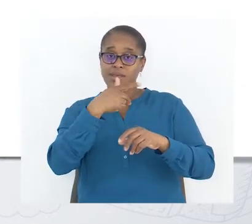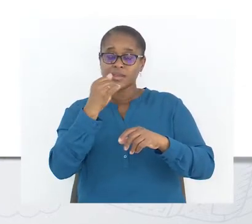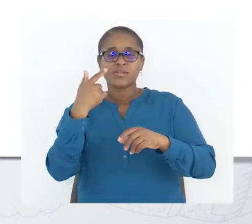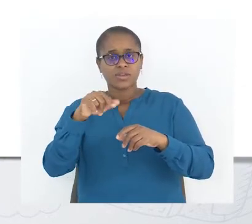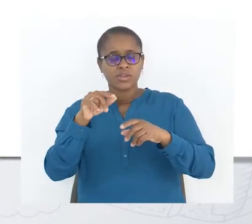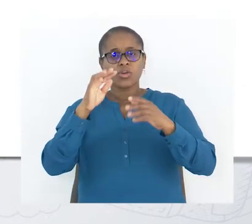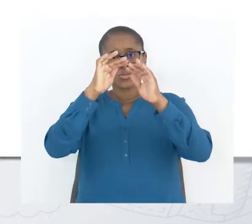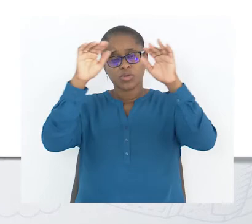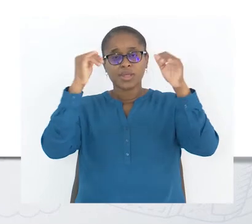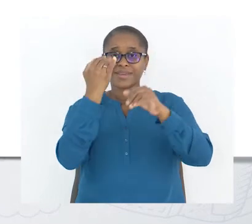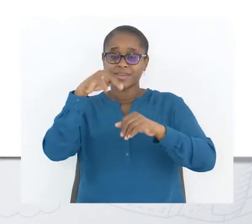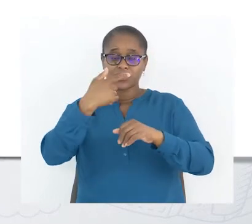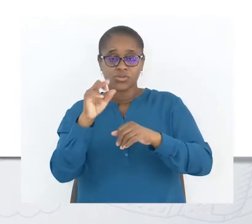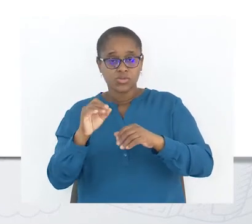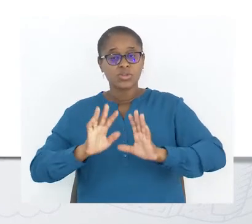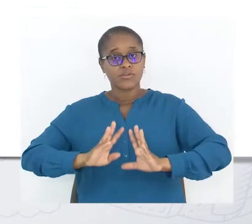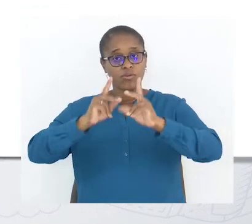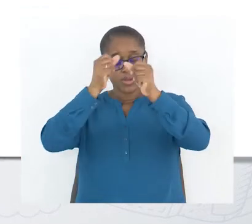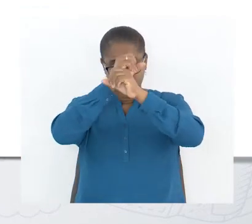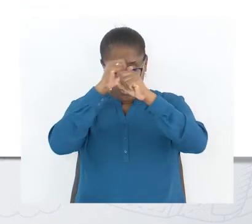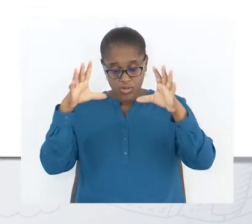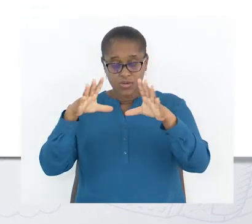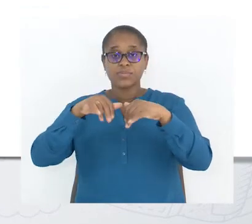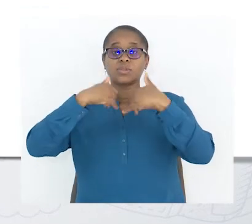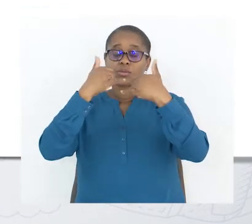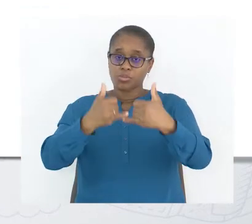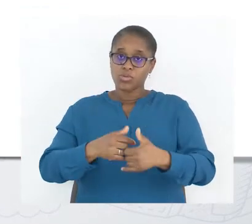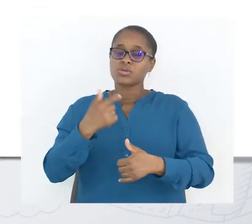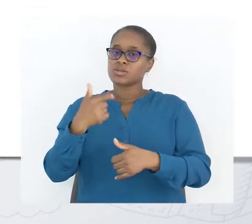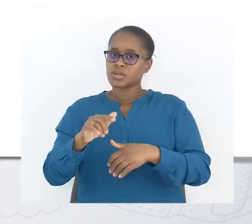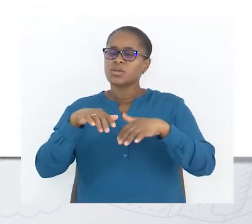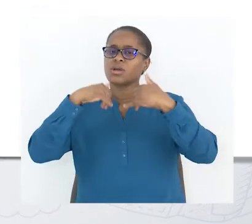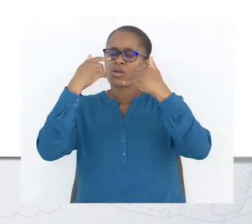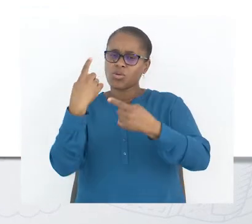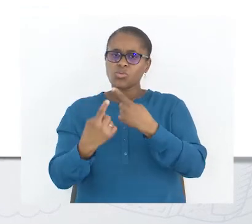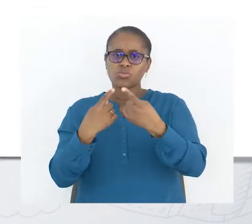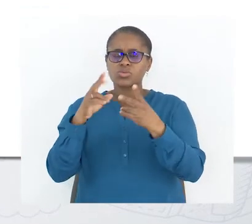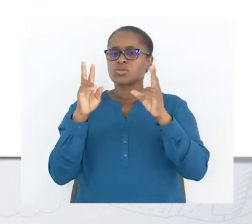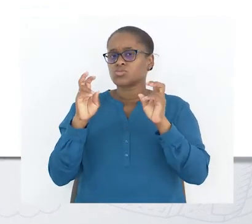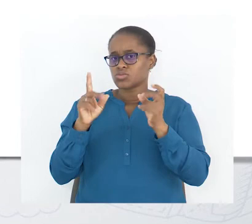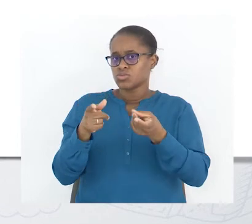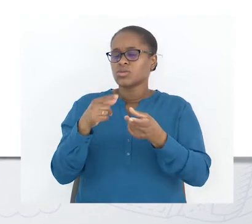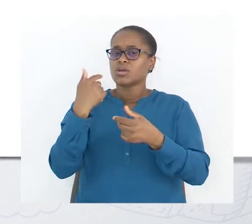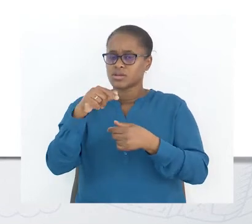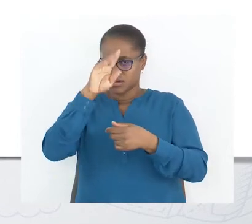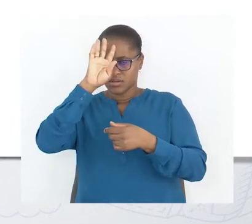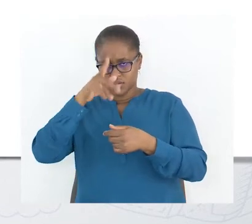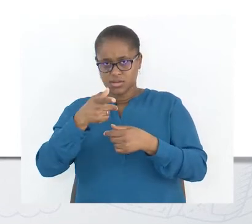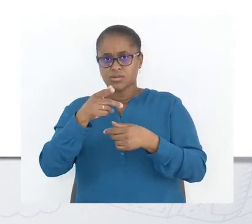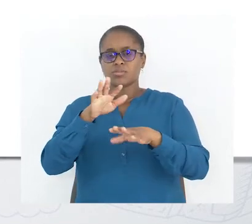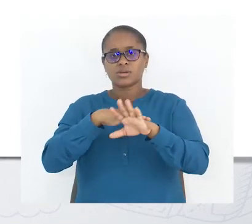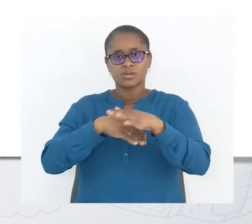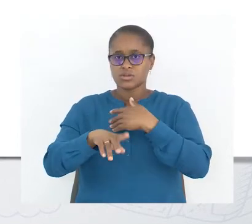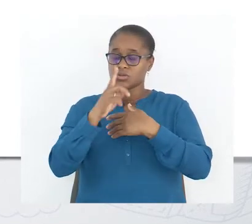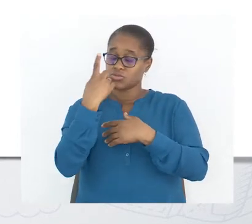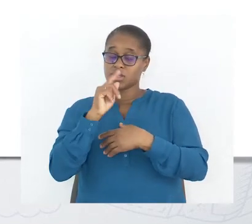o desenvolvimento e a conclusão. Depois, vimos alguns aspectos a ter em conta para a